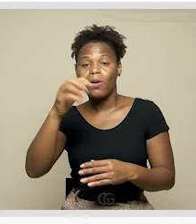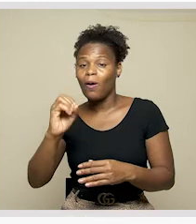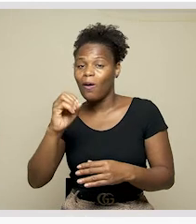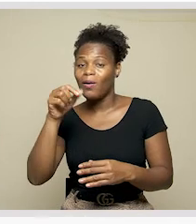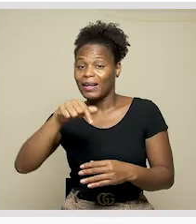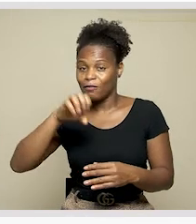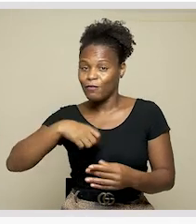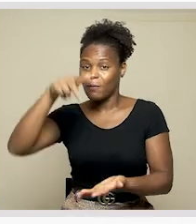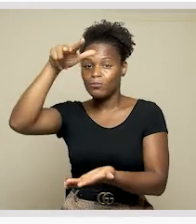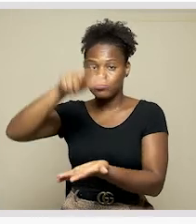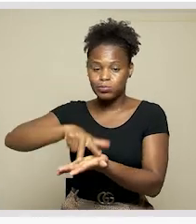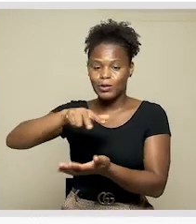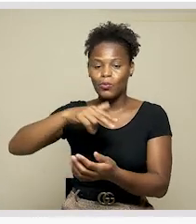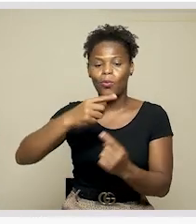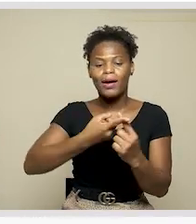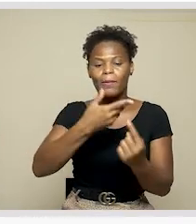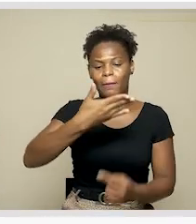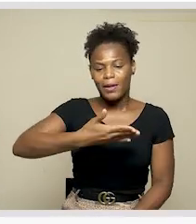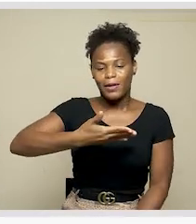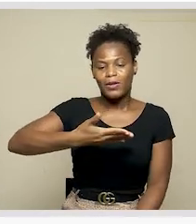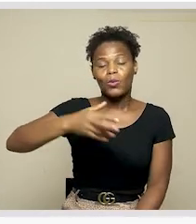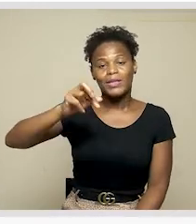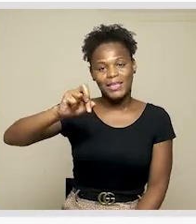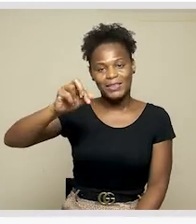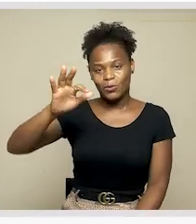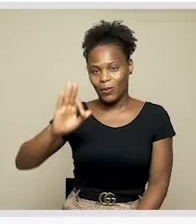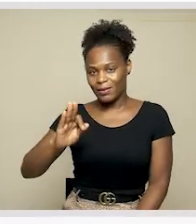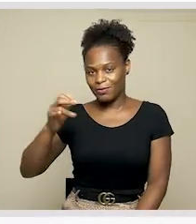primeiro número do Boletim Oficial foi publicado em